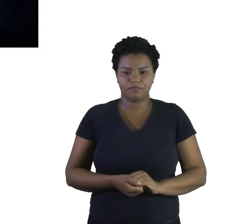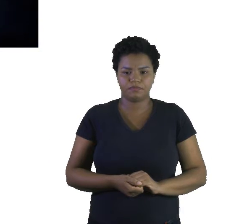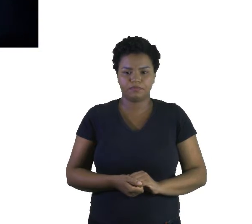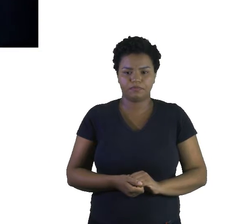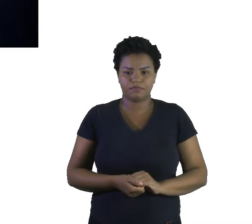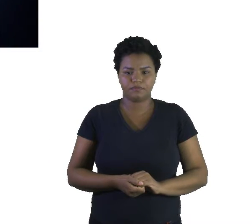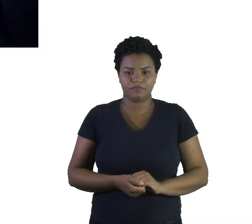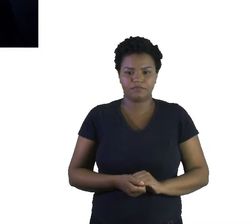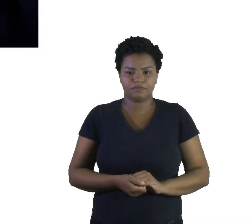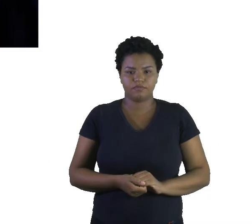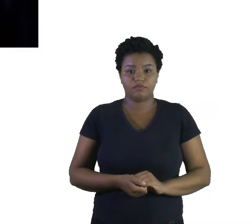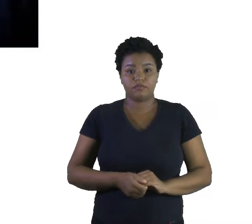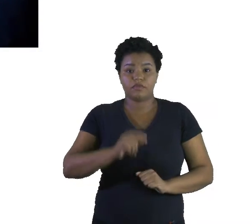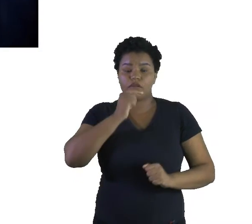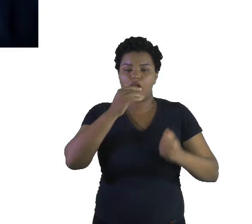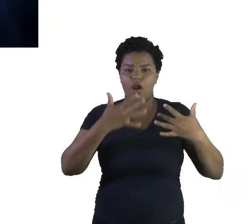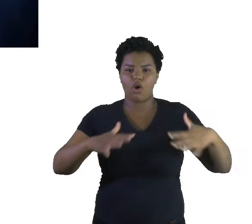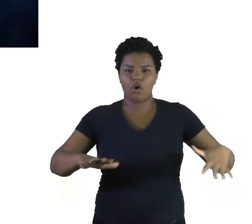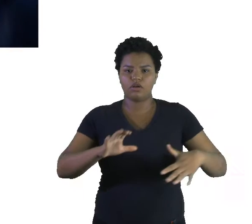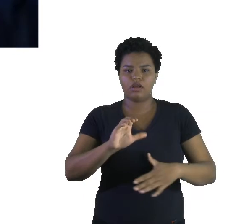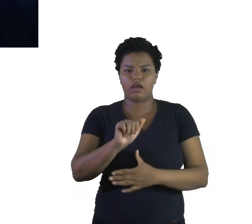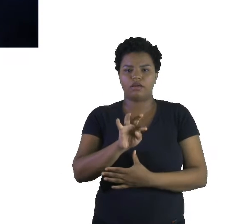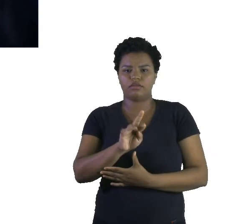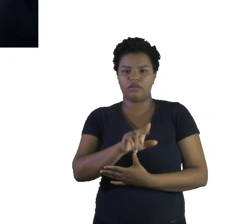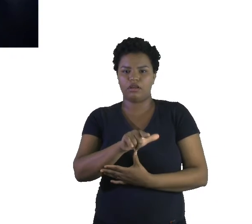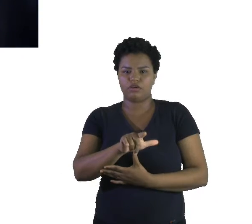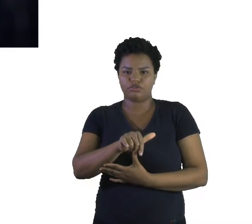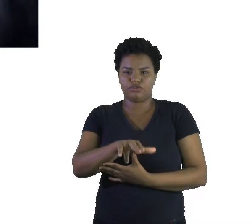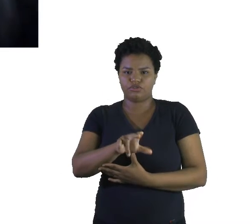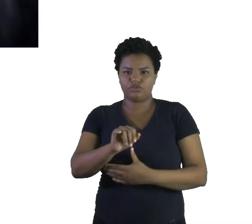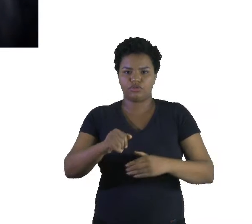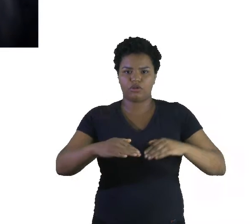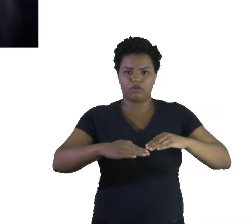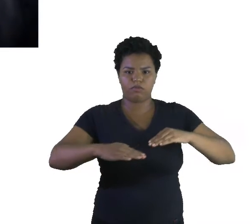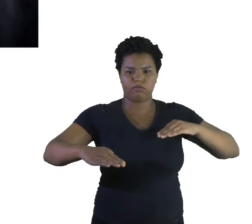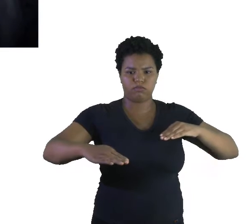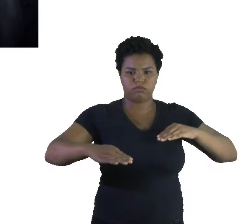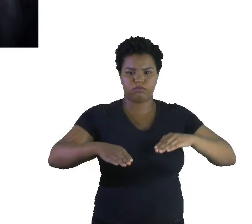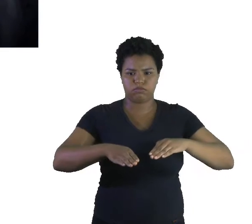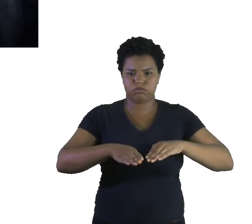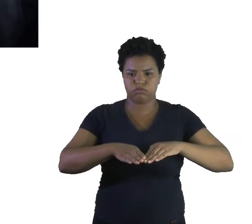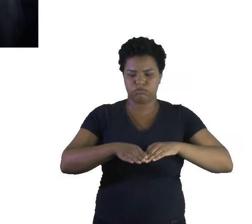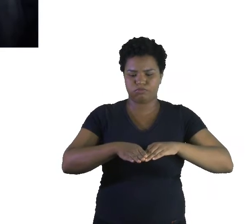Aqui, no meio do Oceano Atlântico, 2 placas se afastam uma da outra.